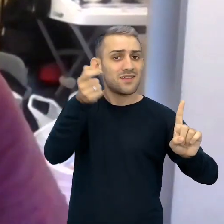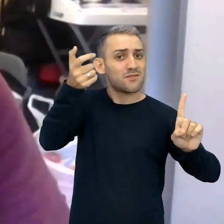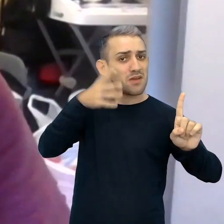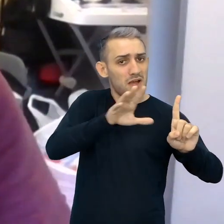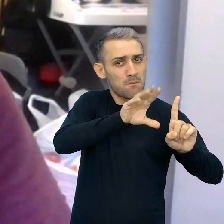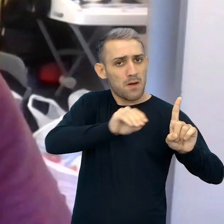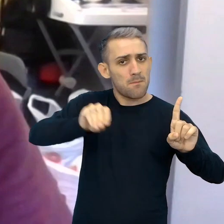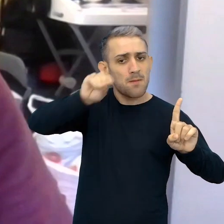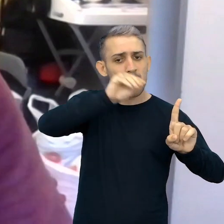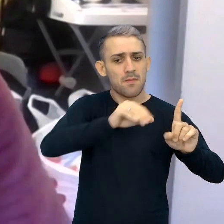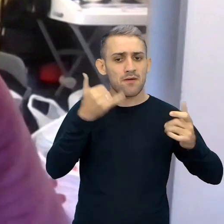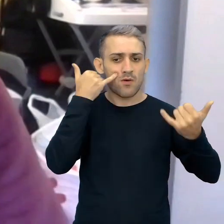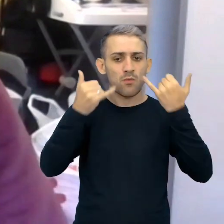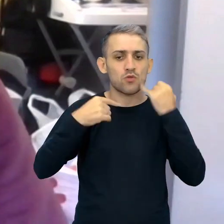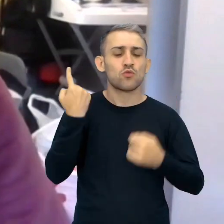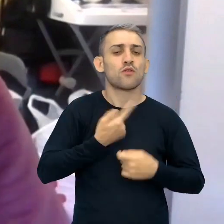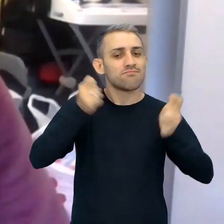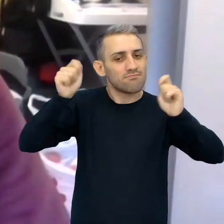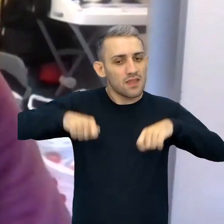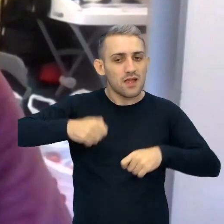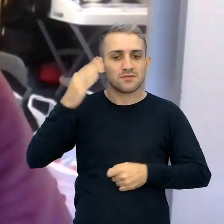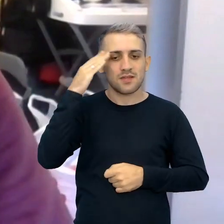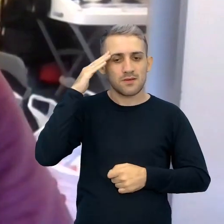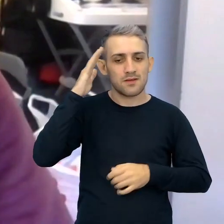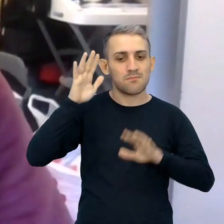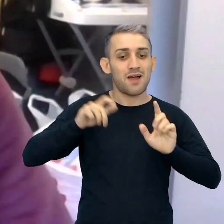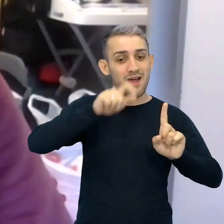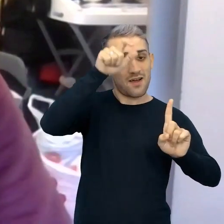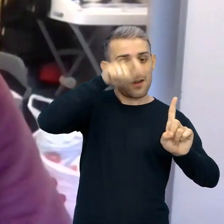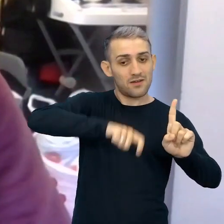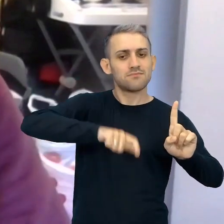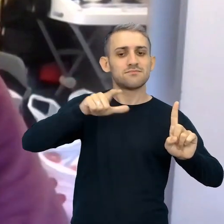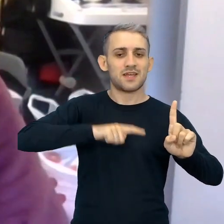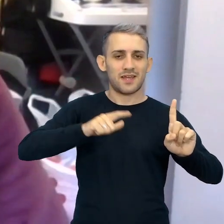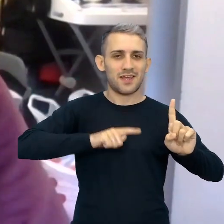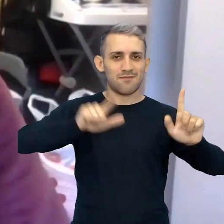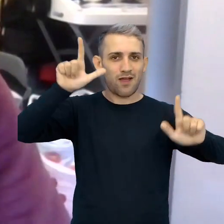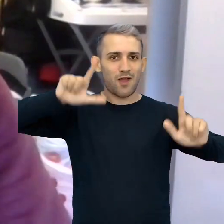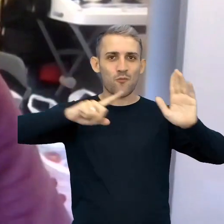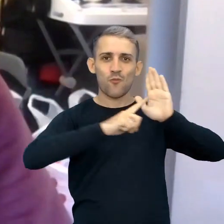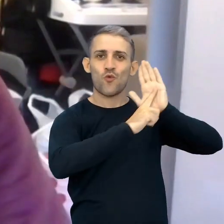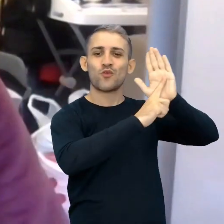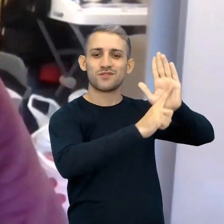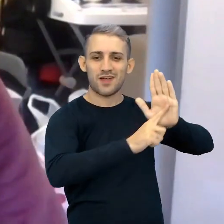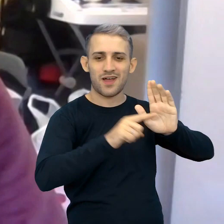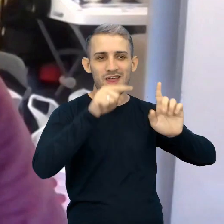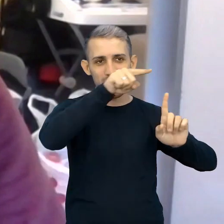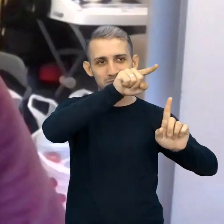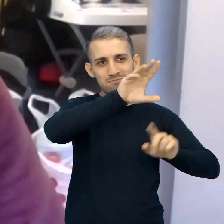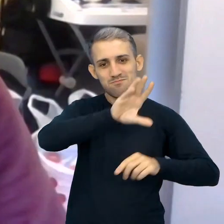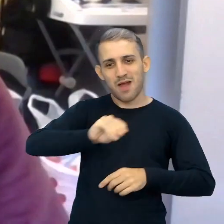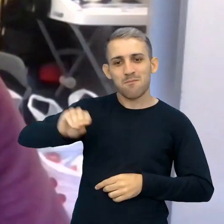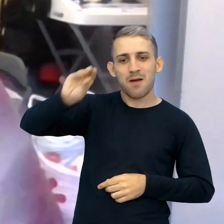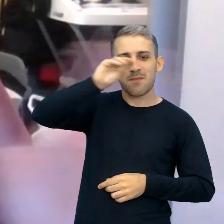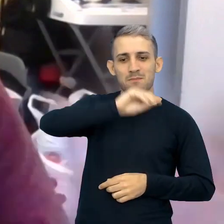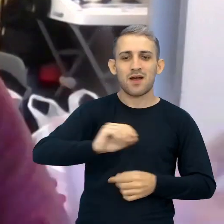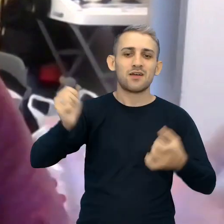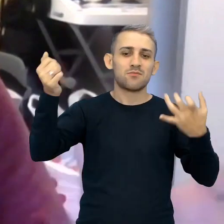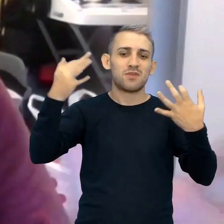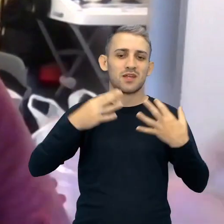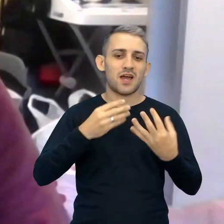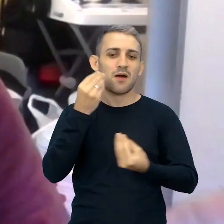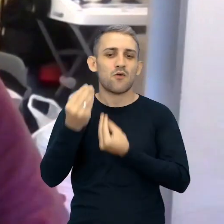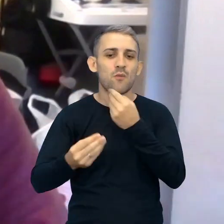essas informações para a gente saber. Mas aí esse personagem vai estar na tela, a gente vendo ele falar, sendo alguma forma de narração com